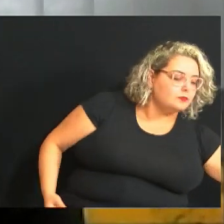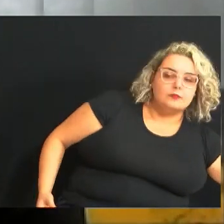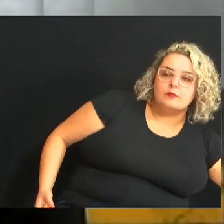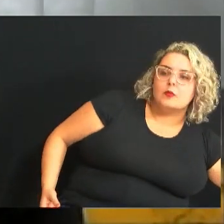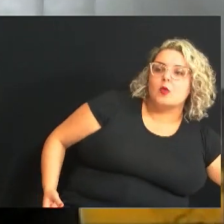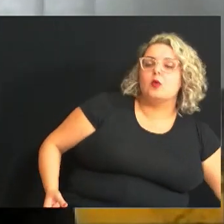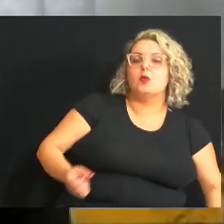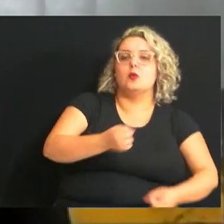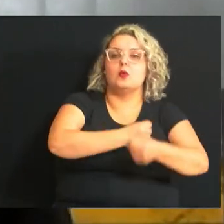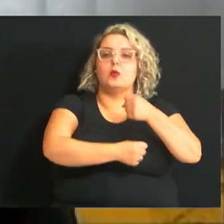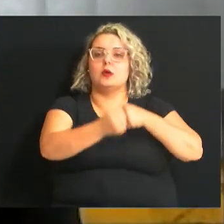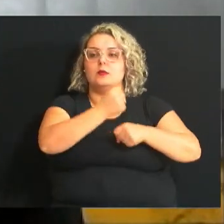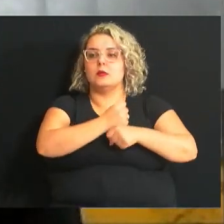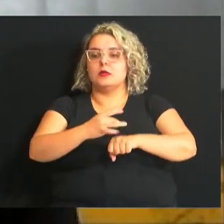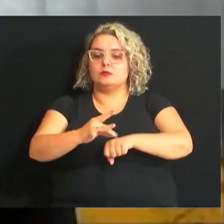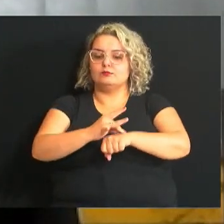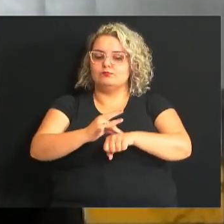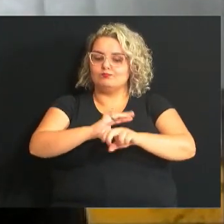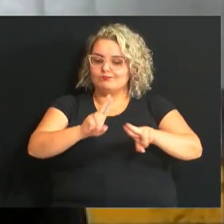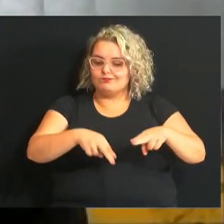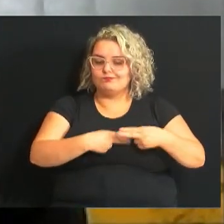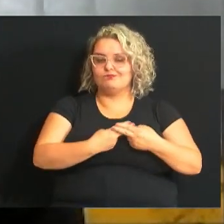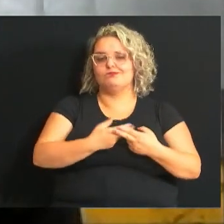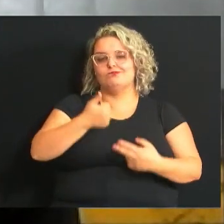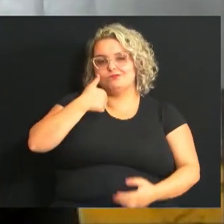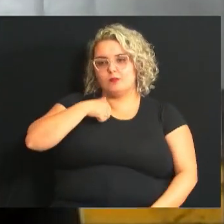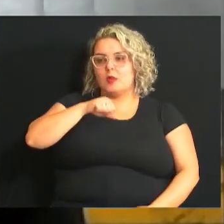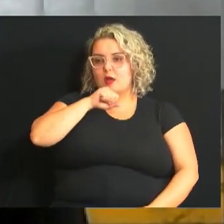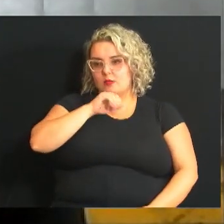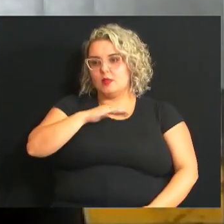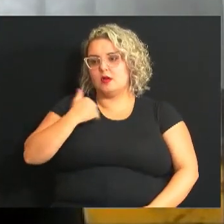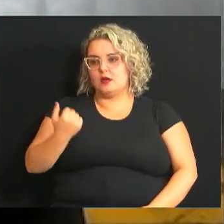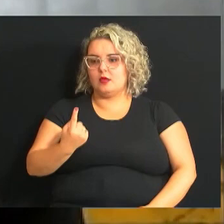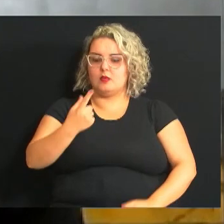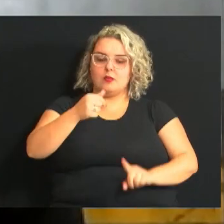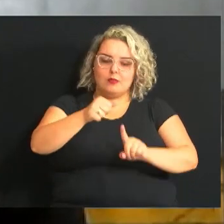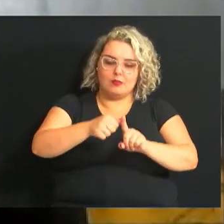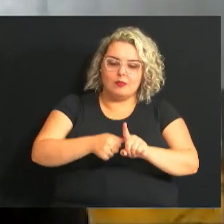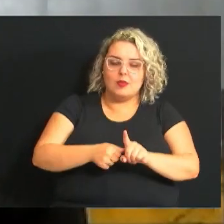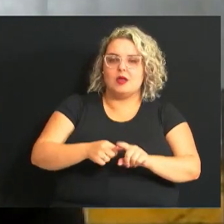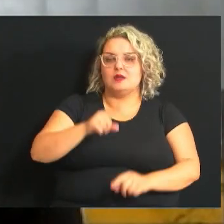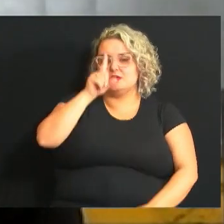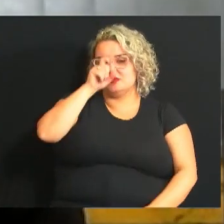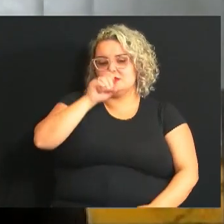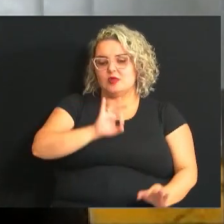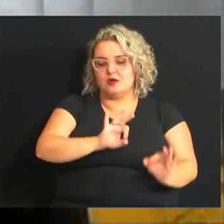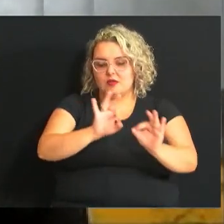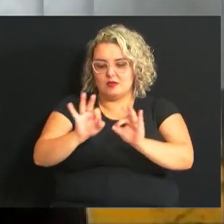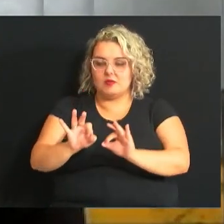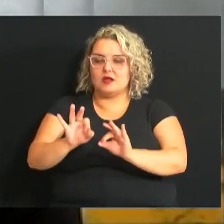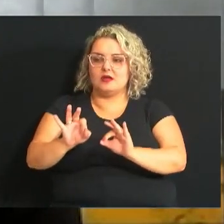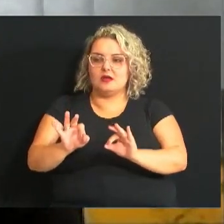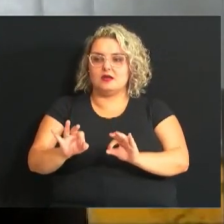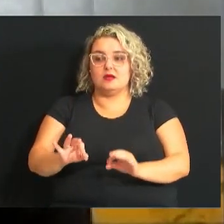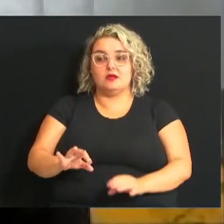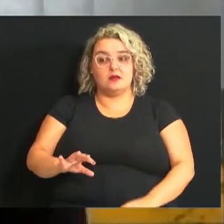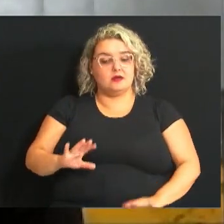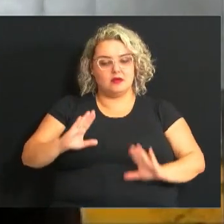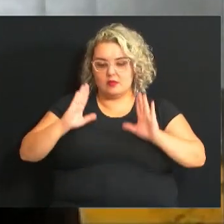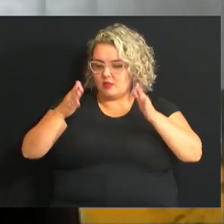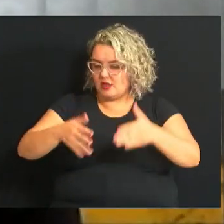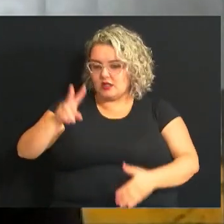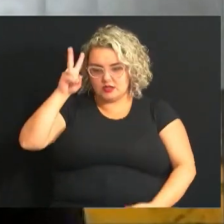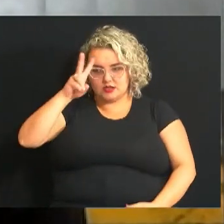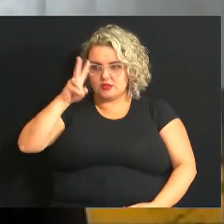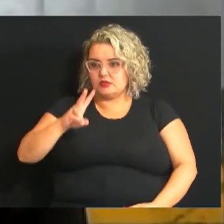um período aí que eu fiquei acompanhando ela um mês no hospital, e ali ou você se apega às histórias tristes, eu vi